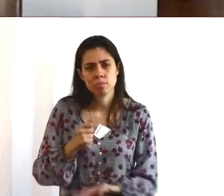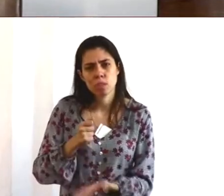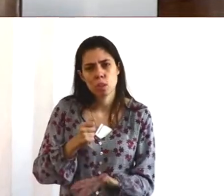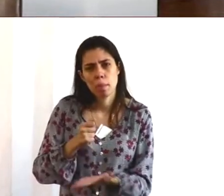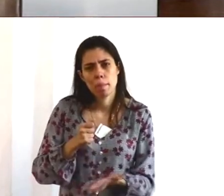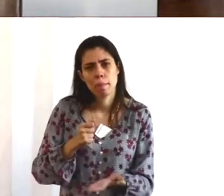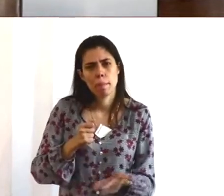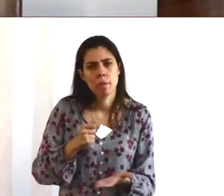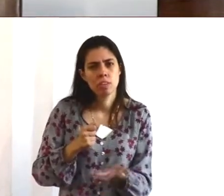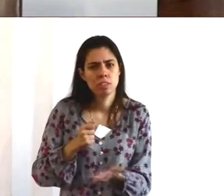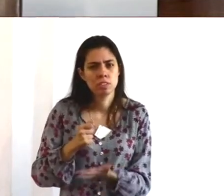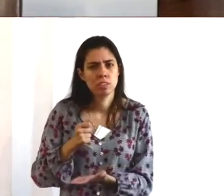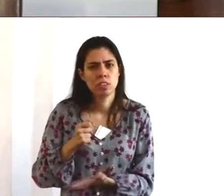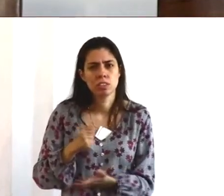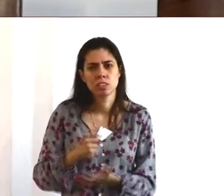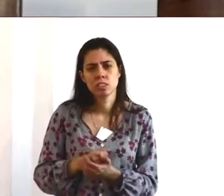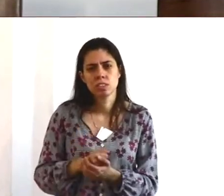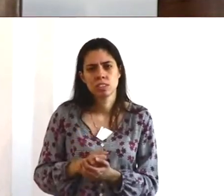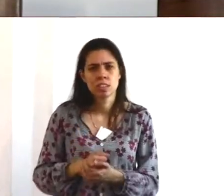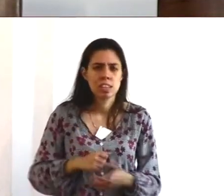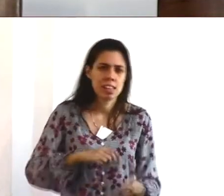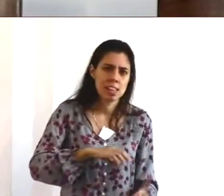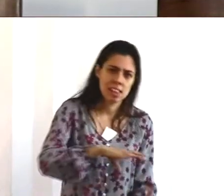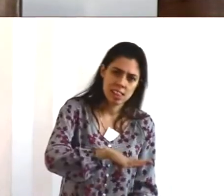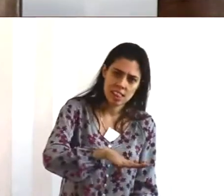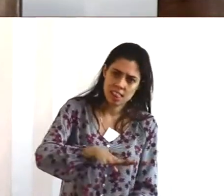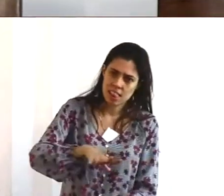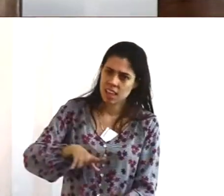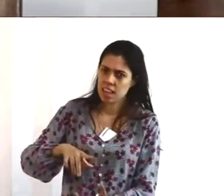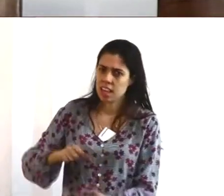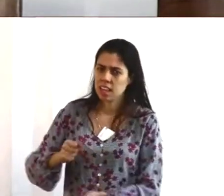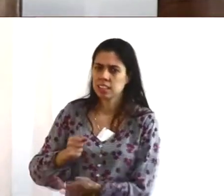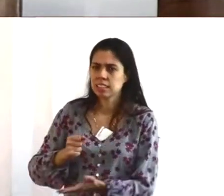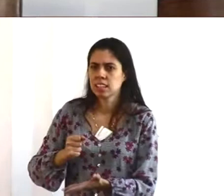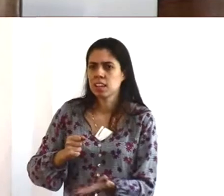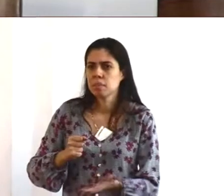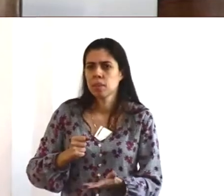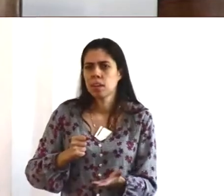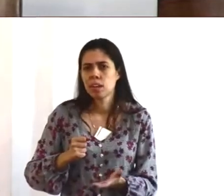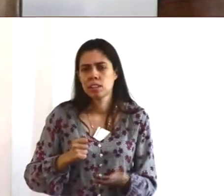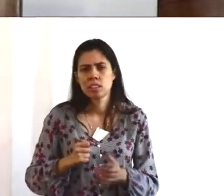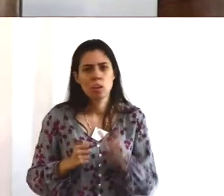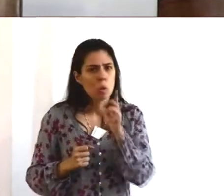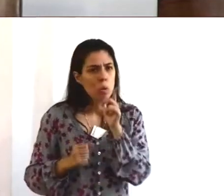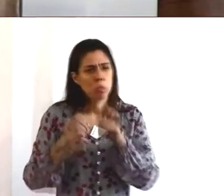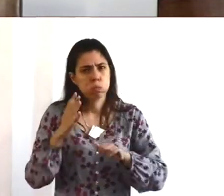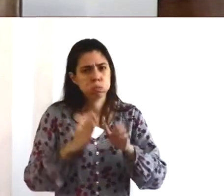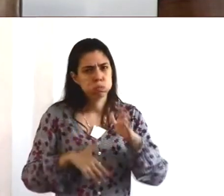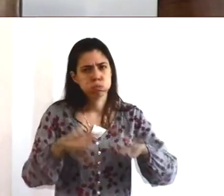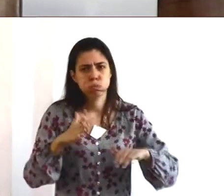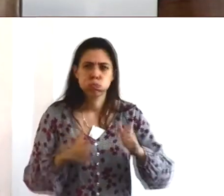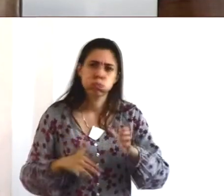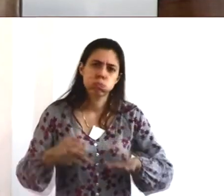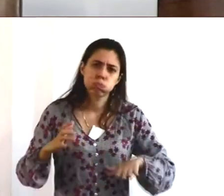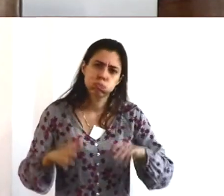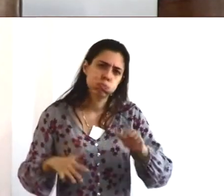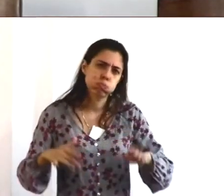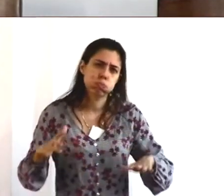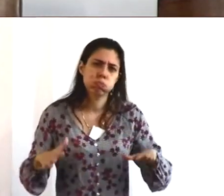terremotos, mesmo que a terra se abale, mesmo que as águas tumultuem e